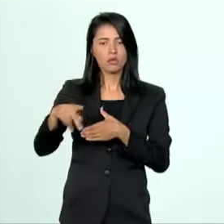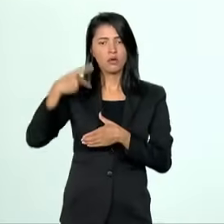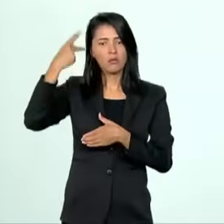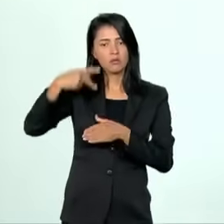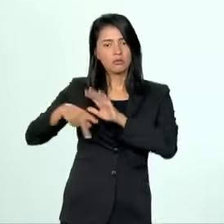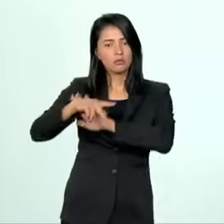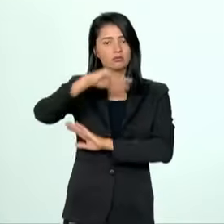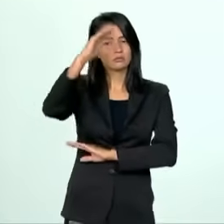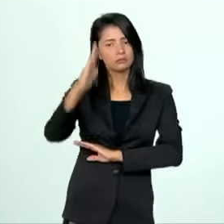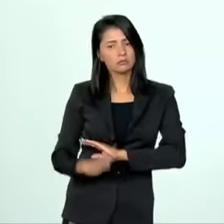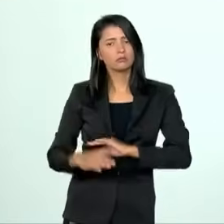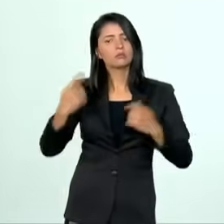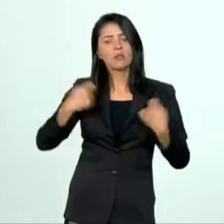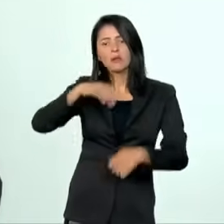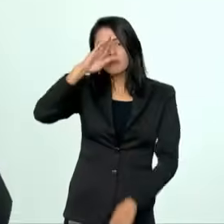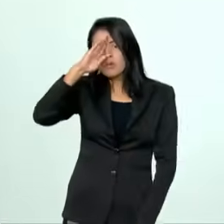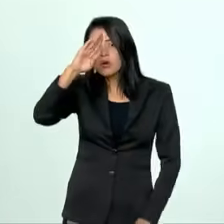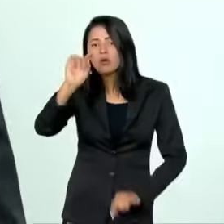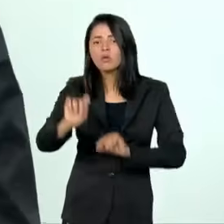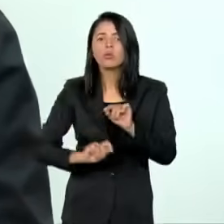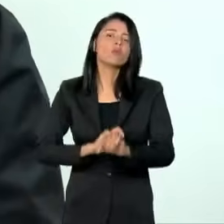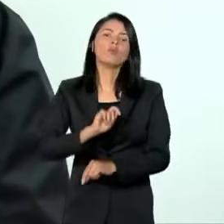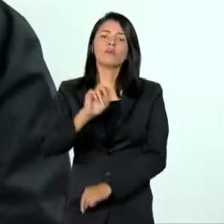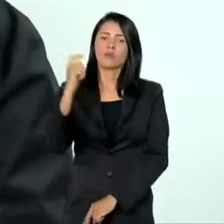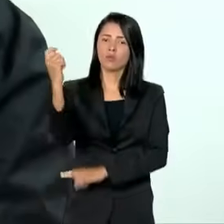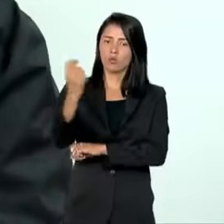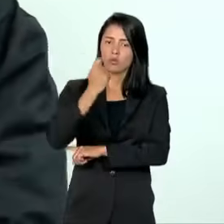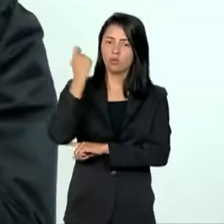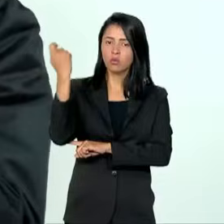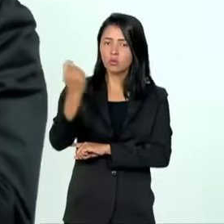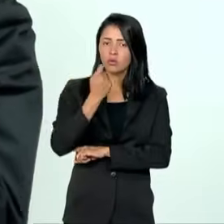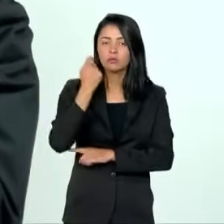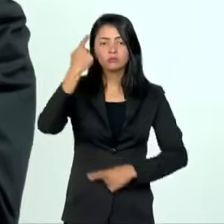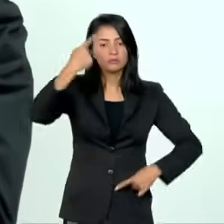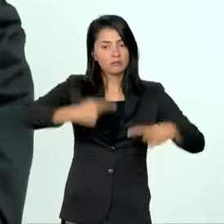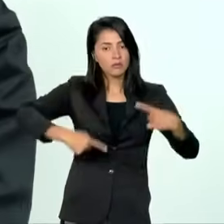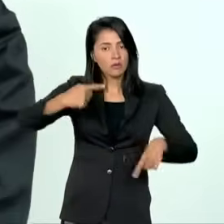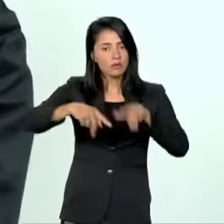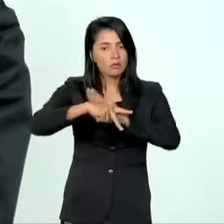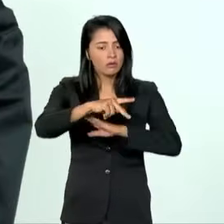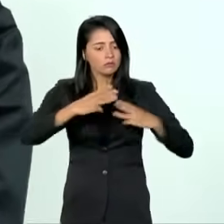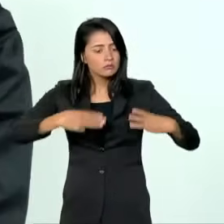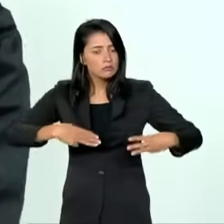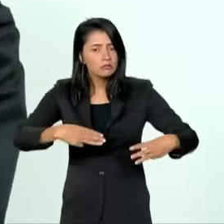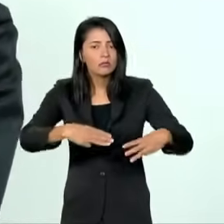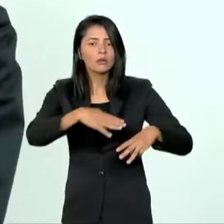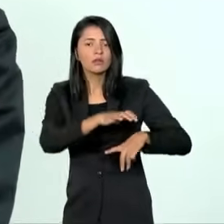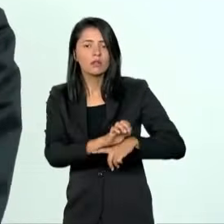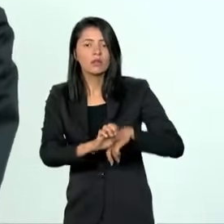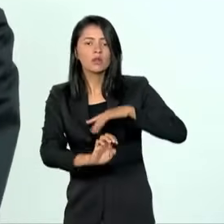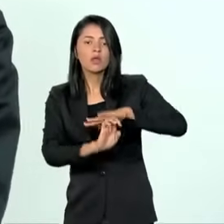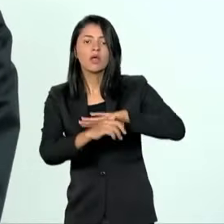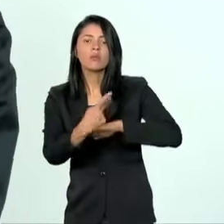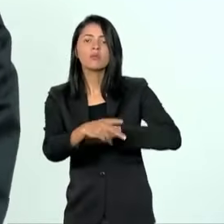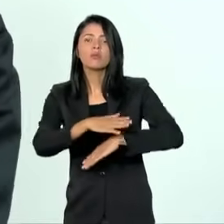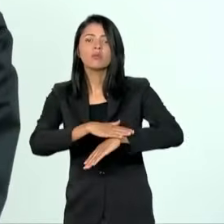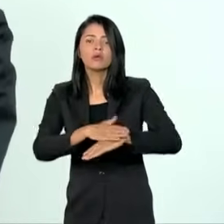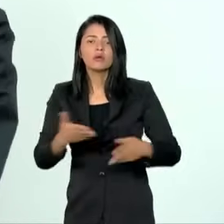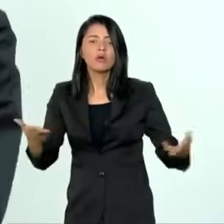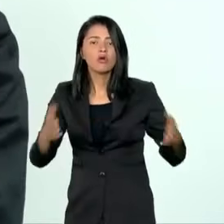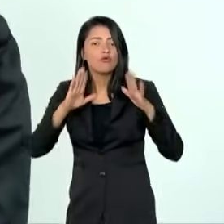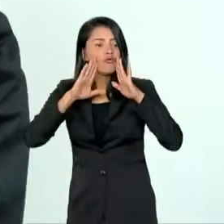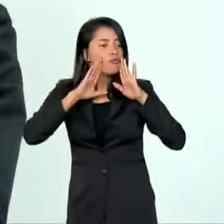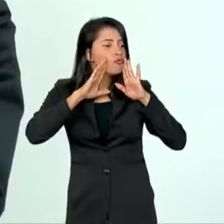Brasileiro devem ter como prioridade o Rio Grande do Sul. As políticas dos ministérios de Estado, nesse momento, devem estar